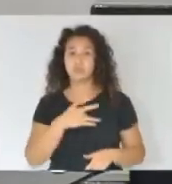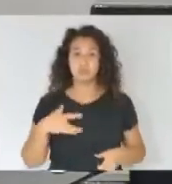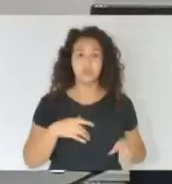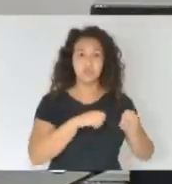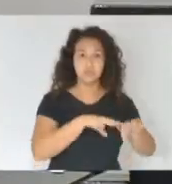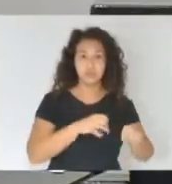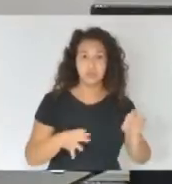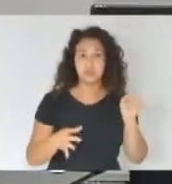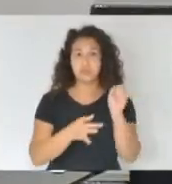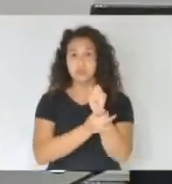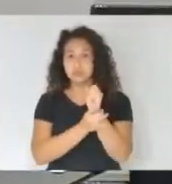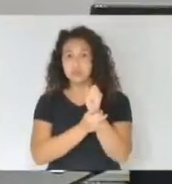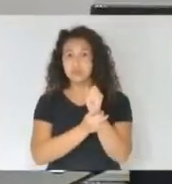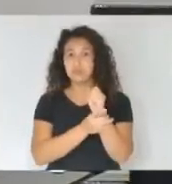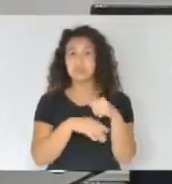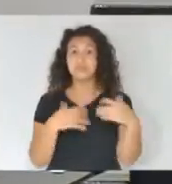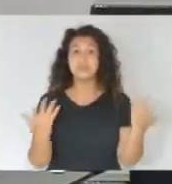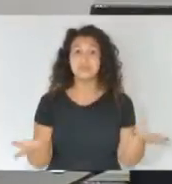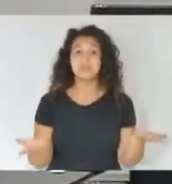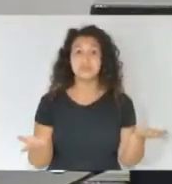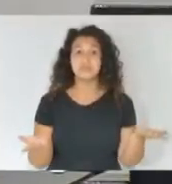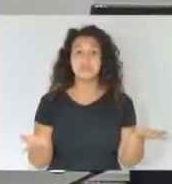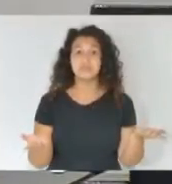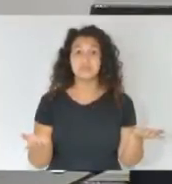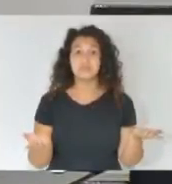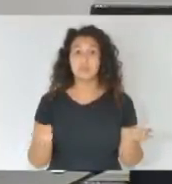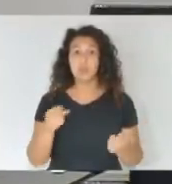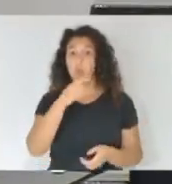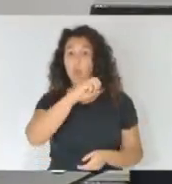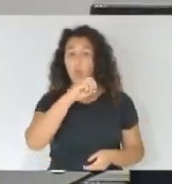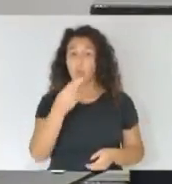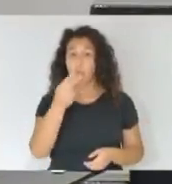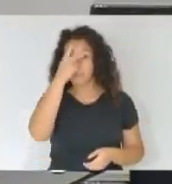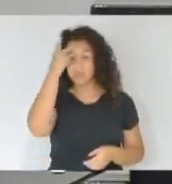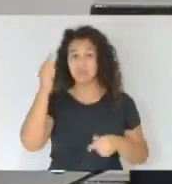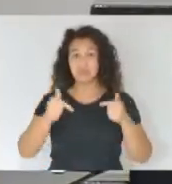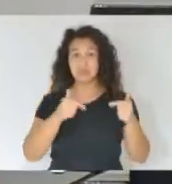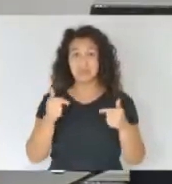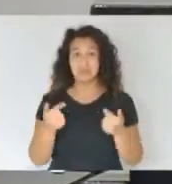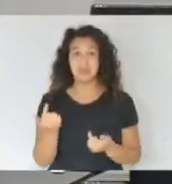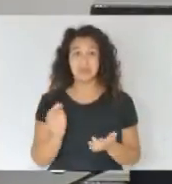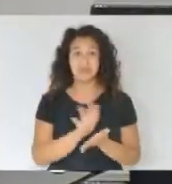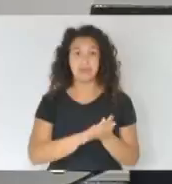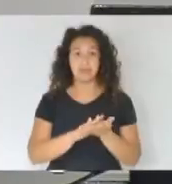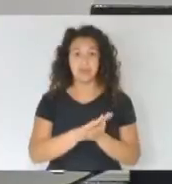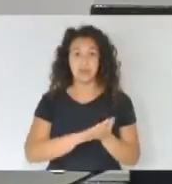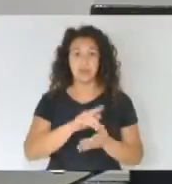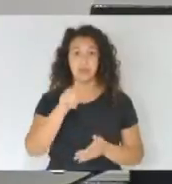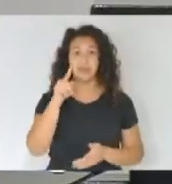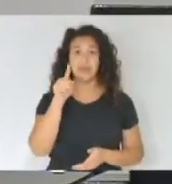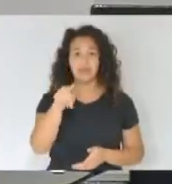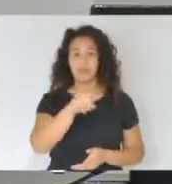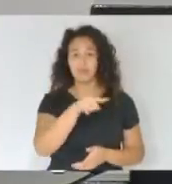segurança, ou em inativos, onde que eles querem? Vocês vão ver a resposta amanhã.